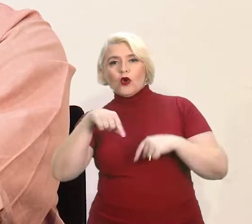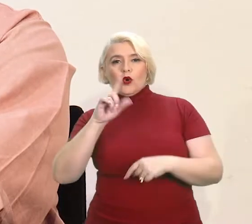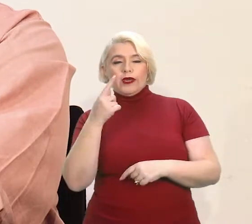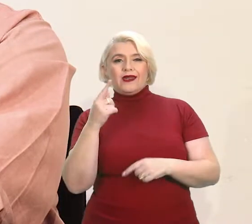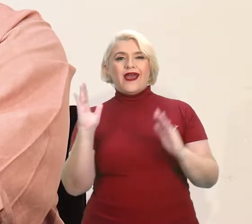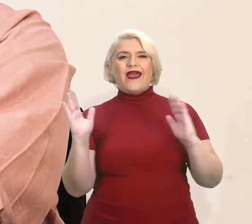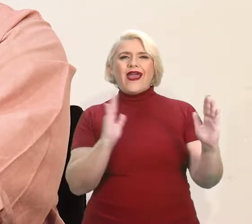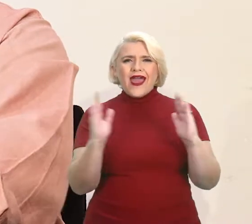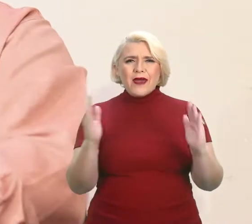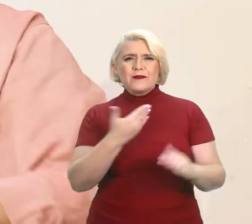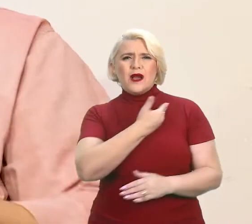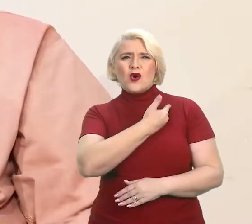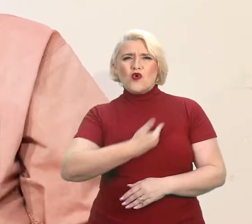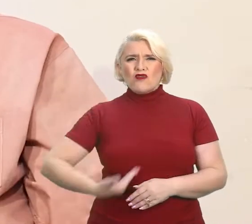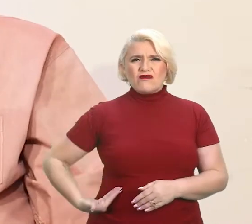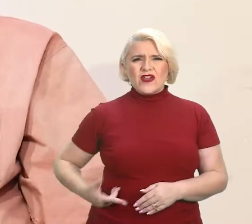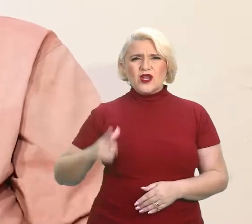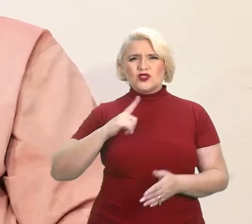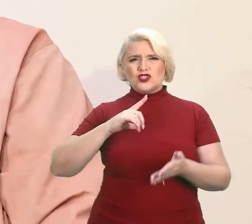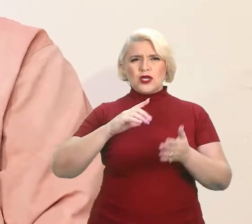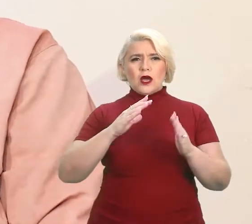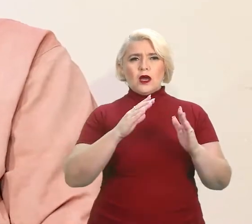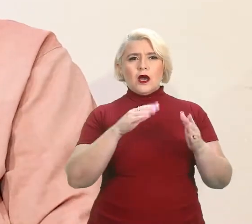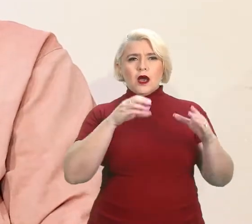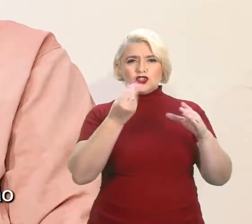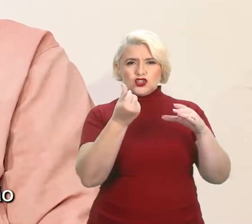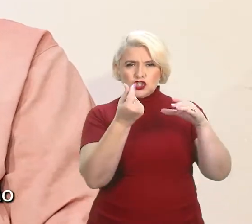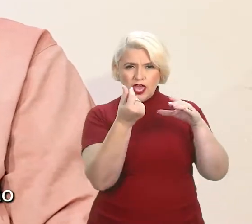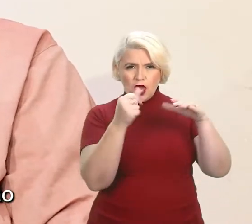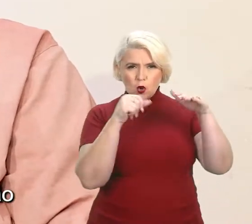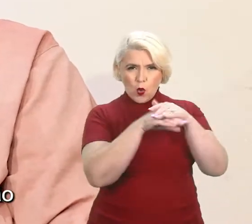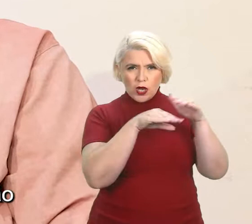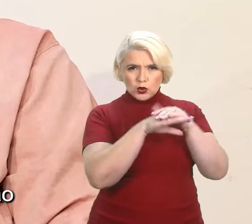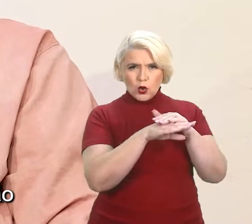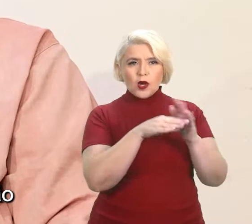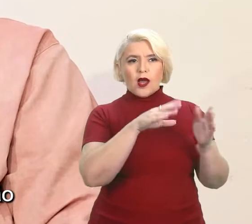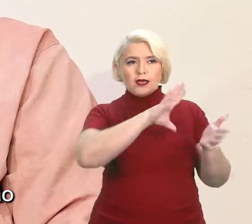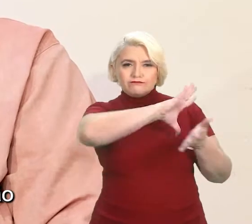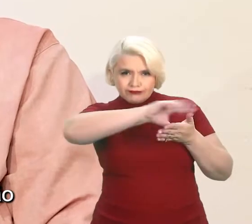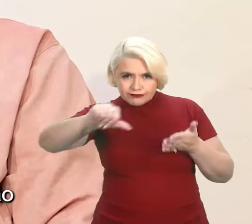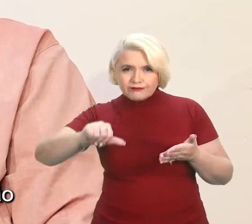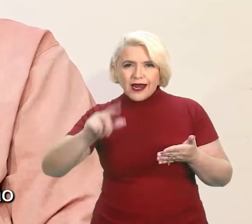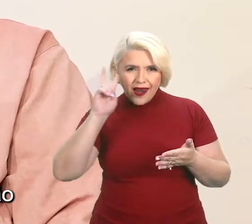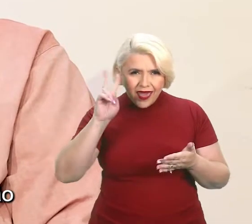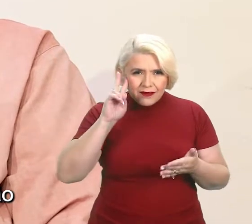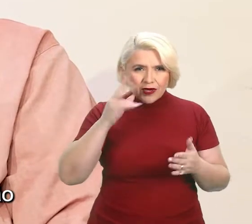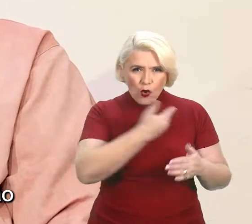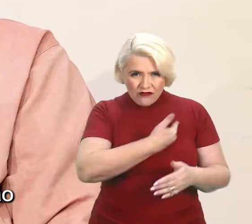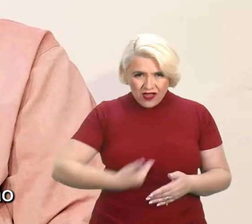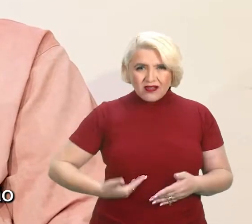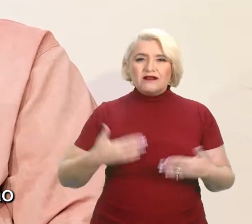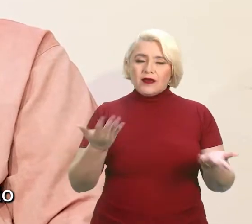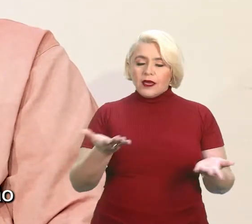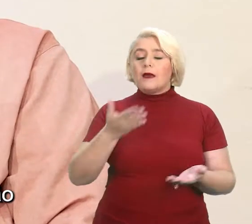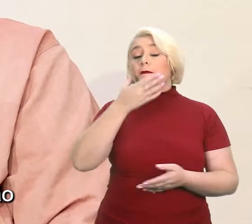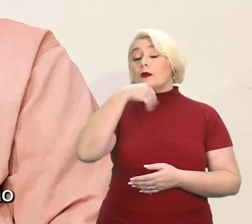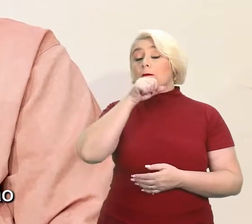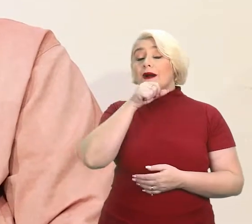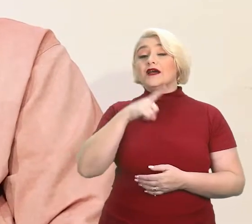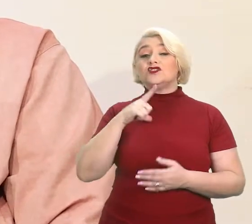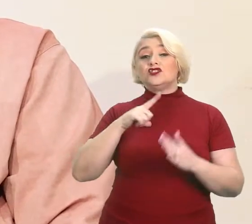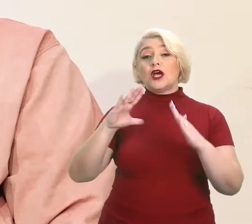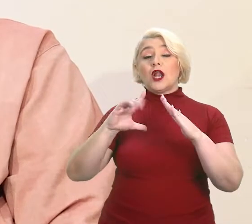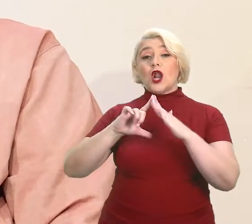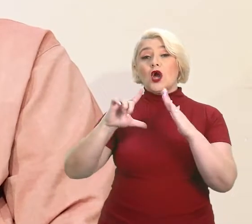as poupanças do povo. E aí 91. meu pai tinha uma loja de material de